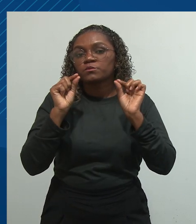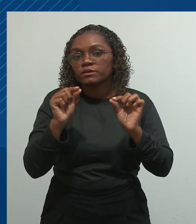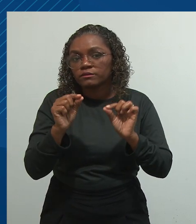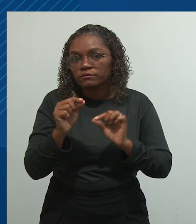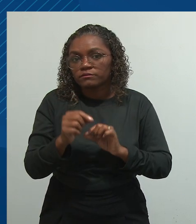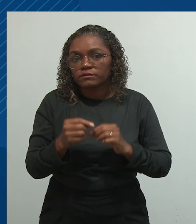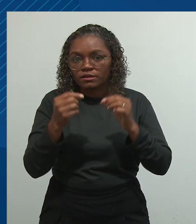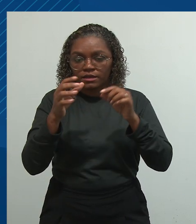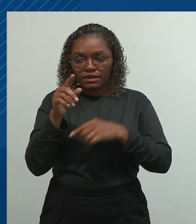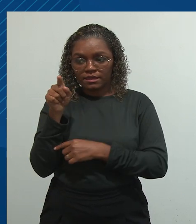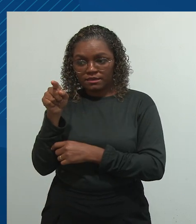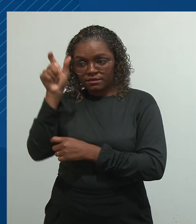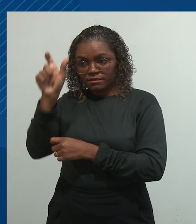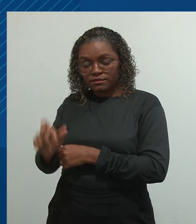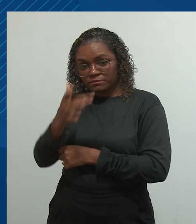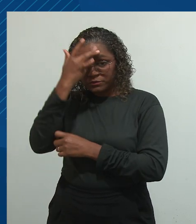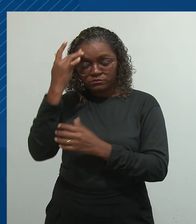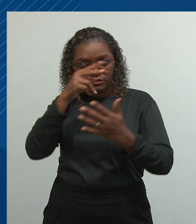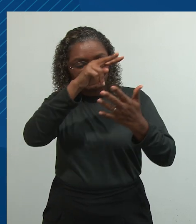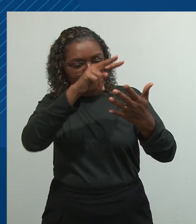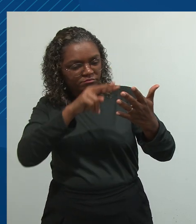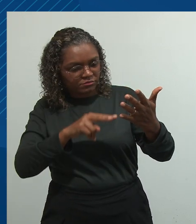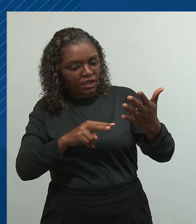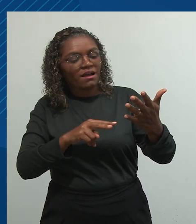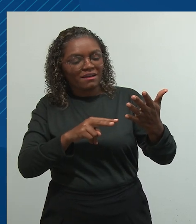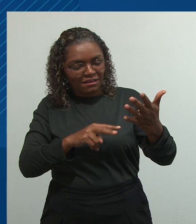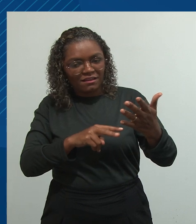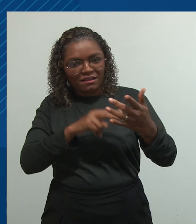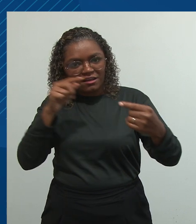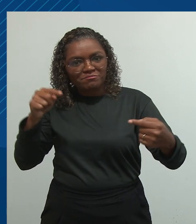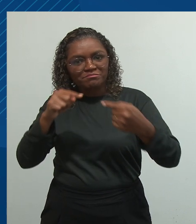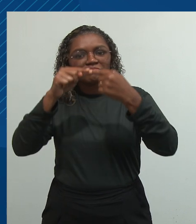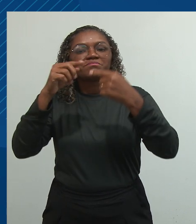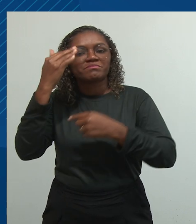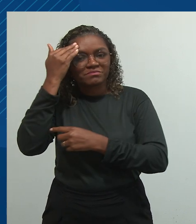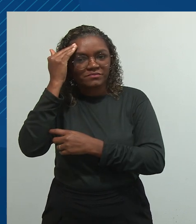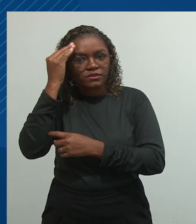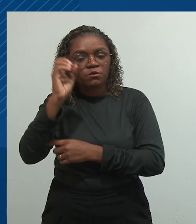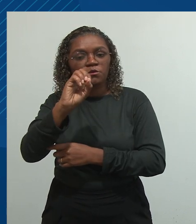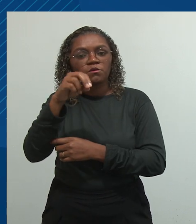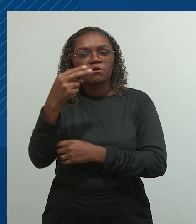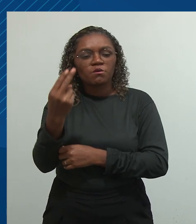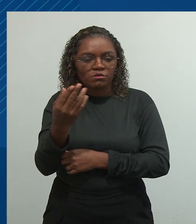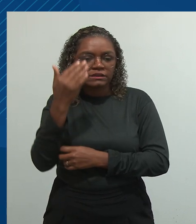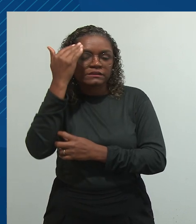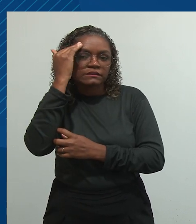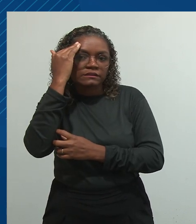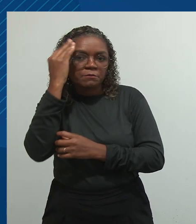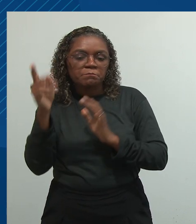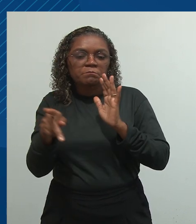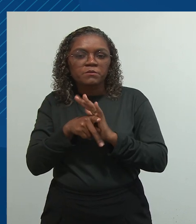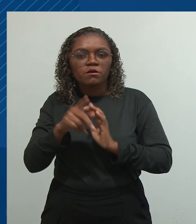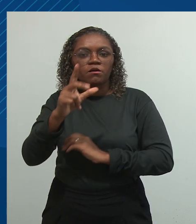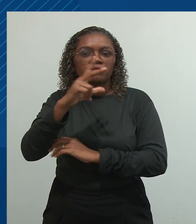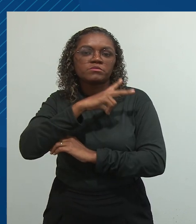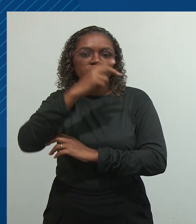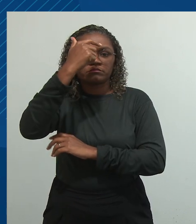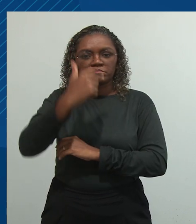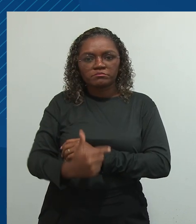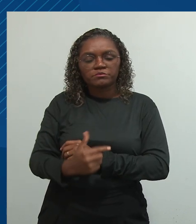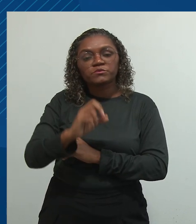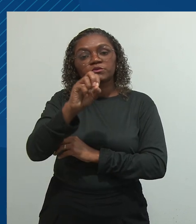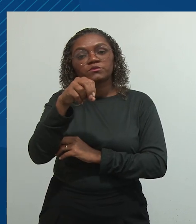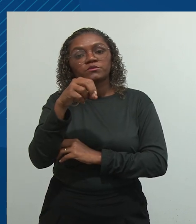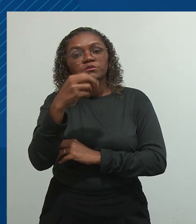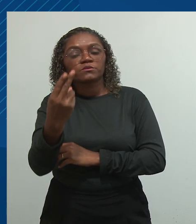quando leia aquilo, consiga ancorar com a realidade, não só uma interpretação muito pessoal de quem está fazendo